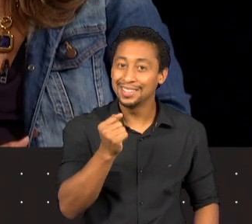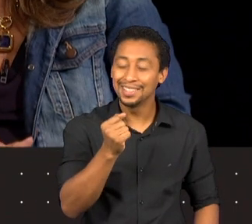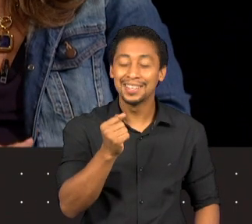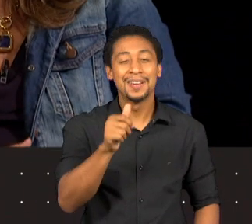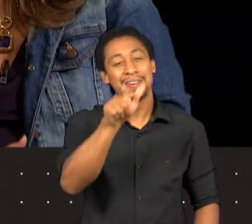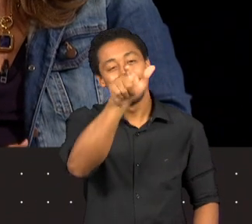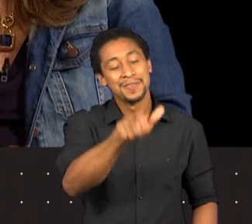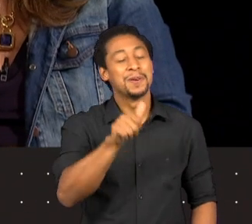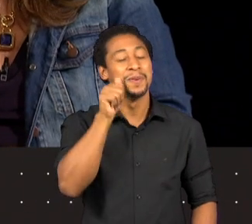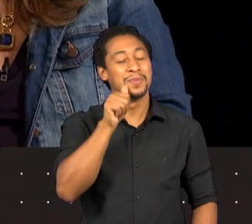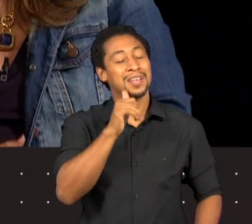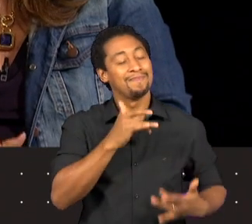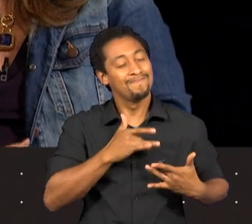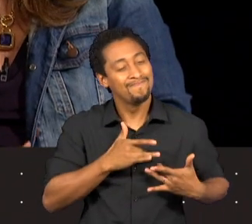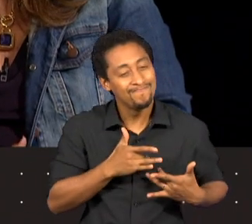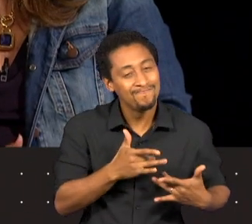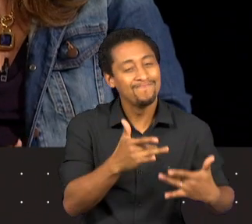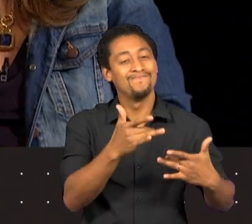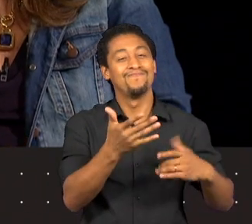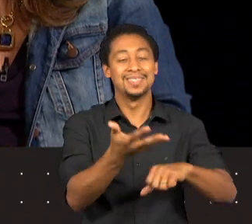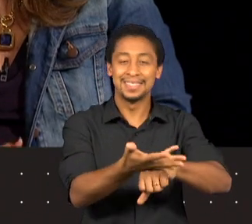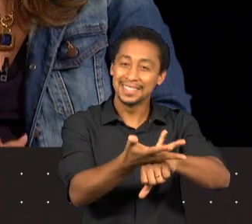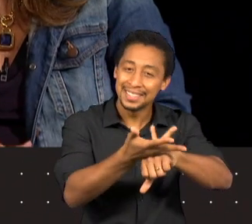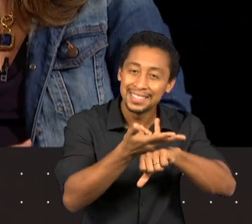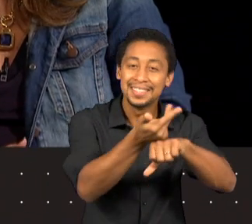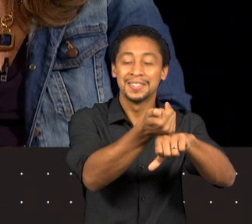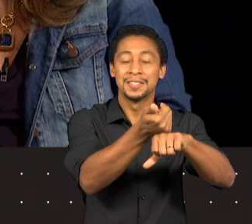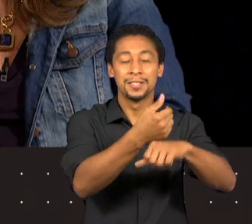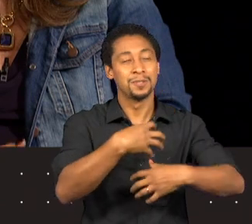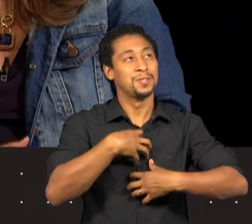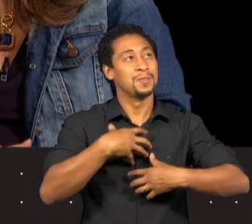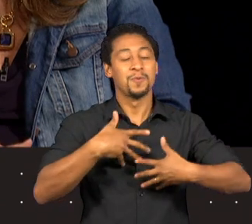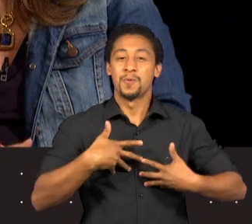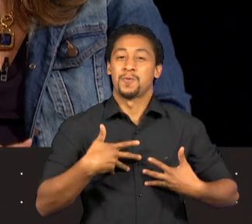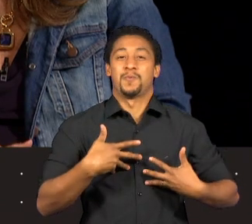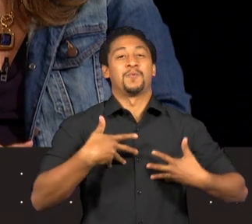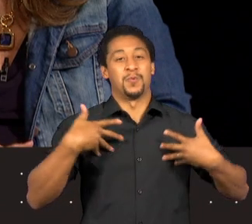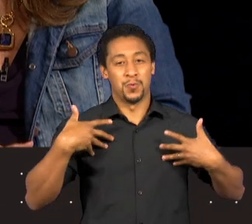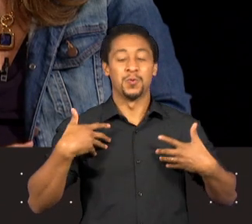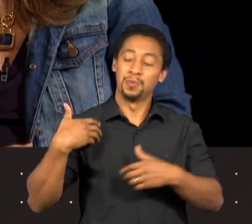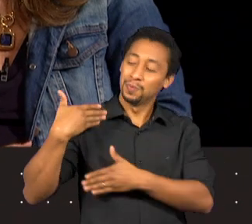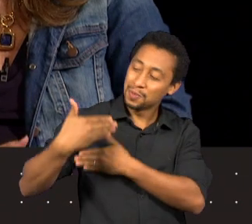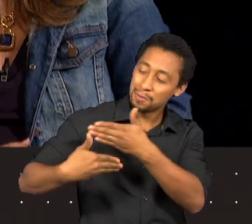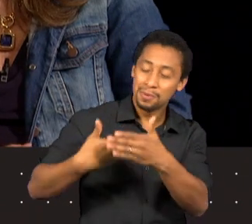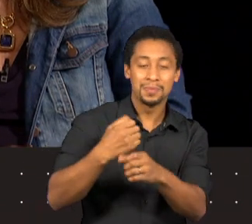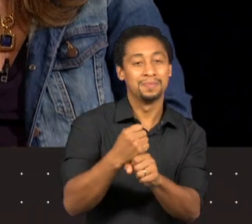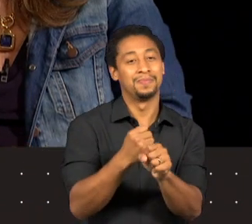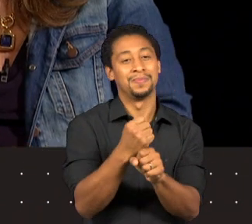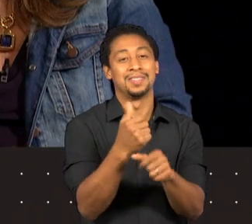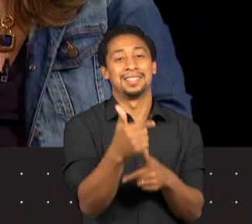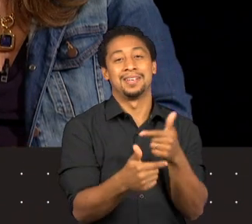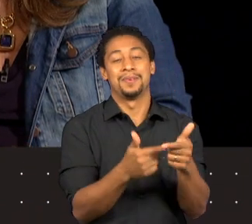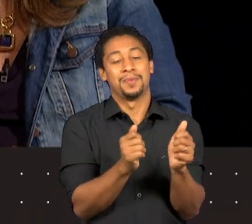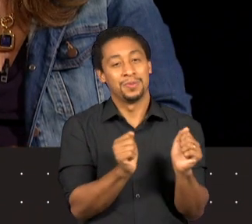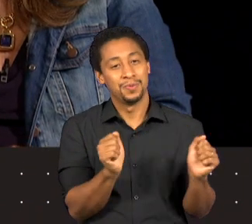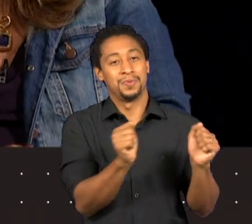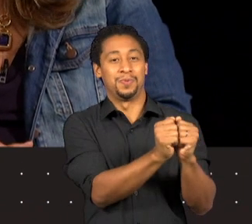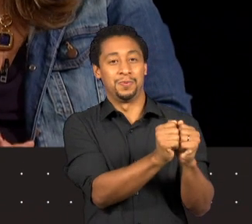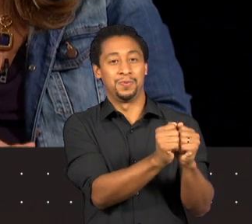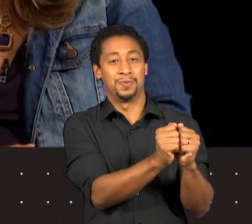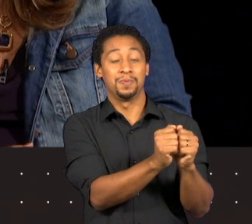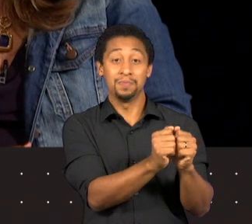tão talentosa. E eu tenho muito orgulho da nossa trajetória profissional e pessoal juntos. Mesmo de longe,